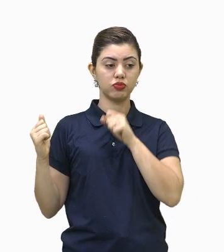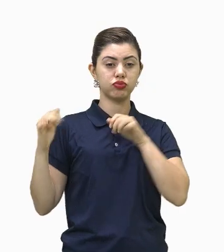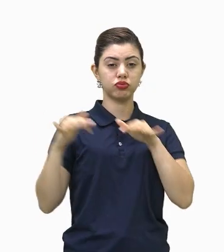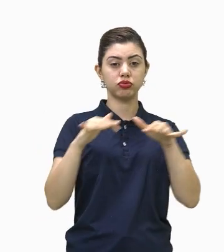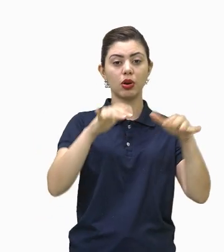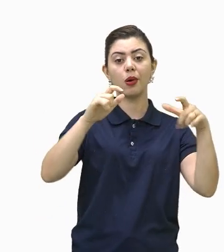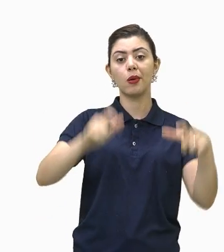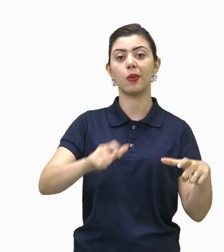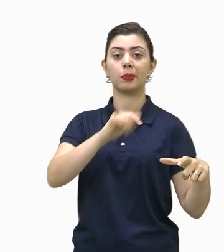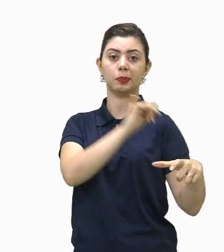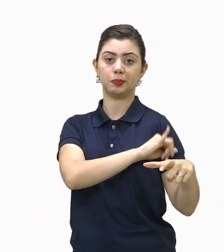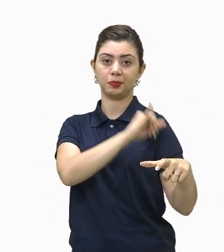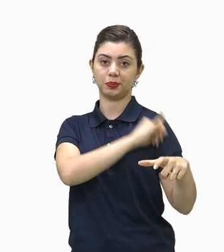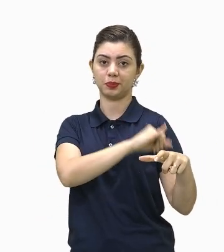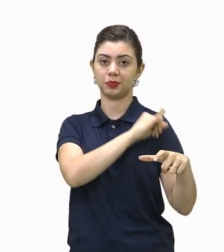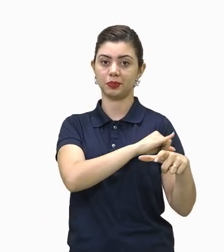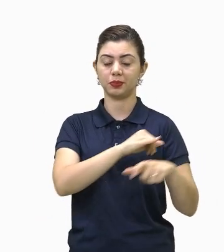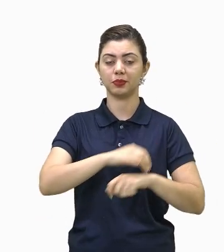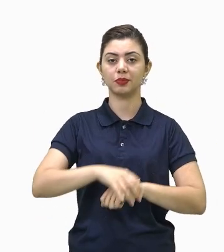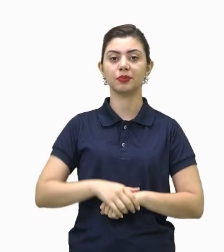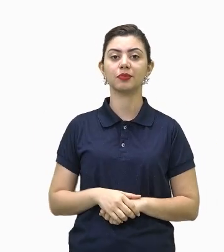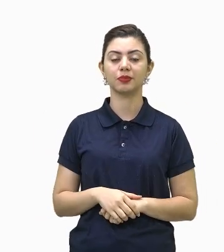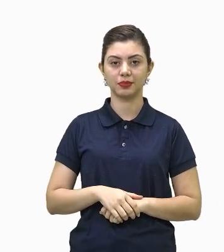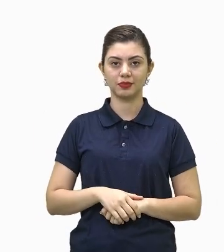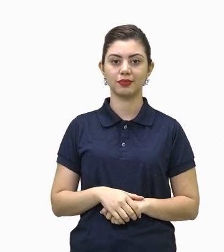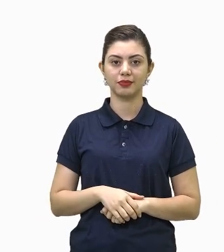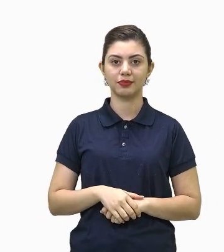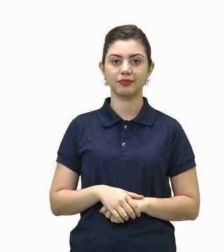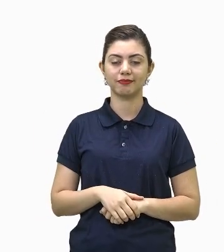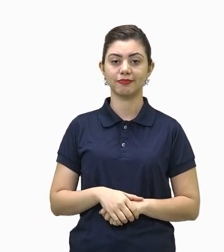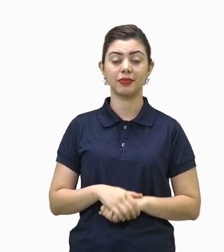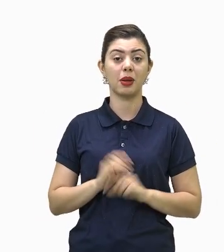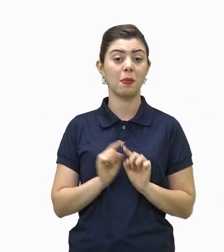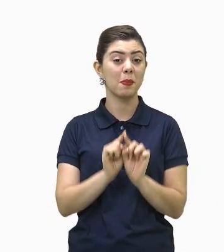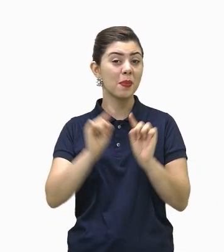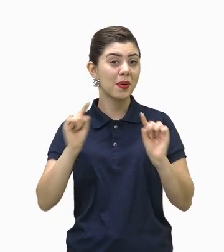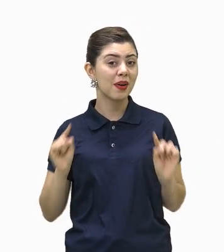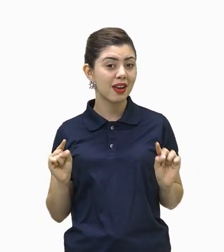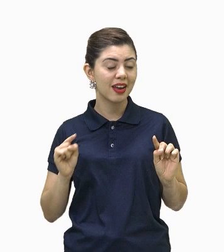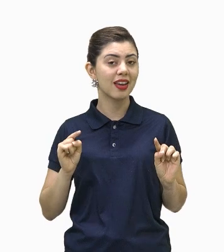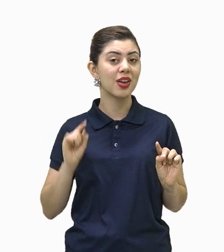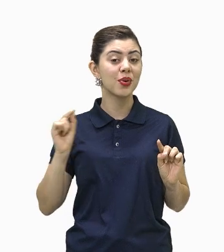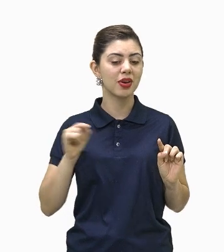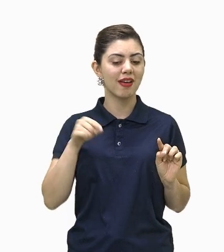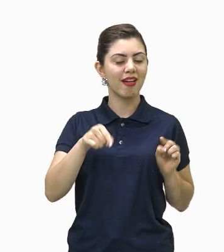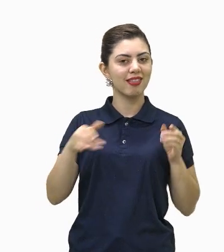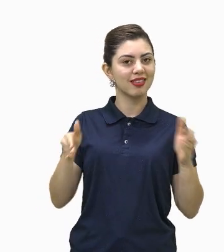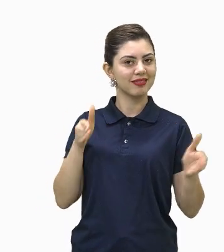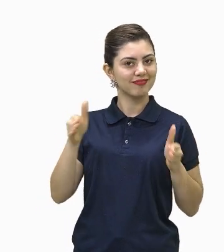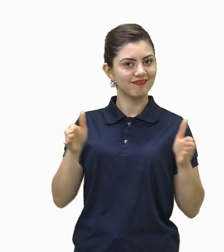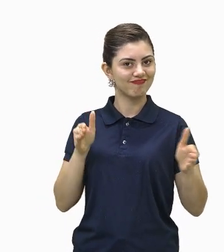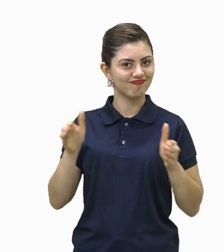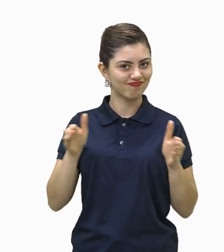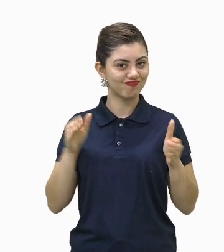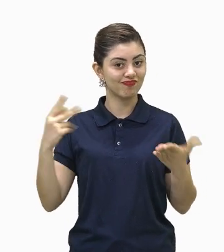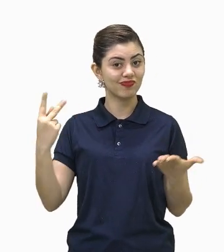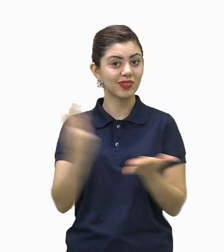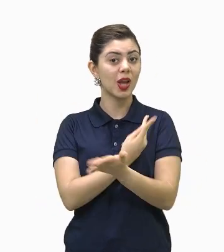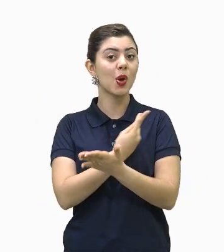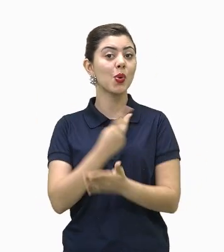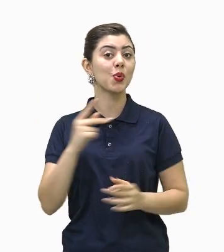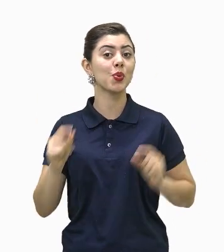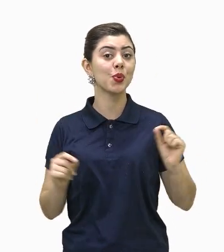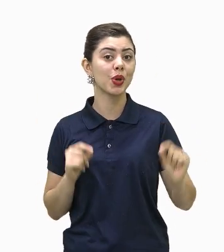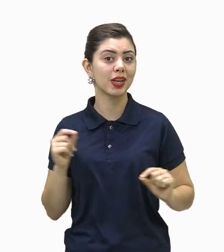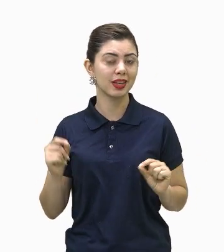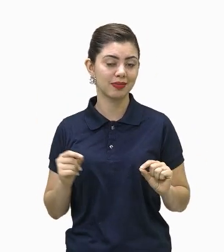hoje chamamos de Rio de Janeiro. Só que aqui nesse período aqui, né, o que é